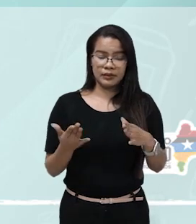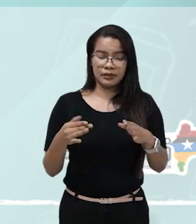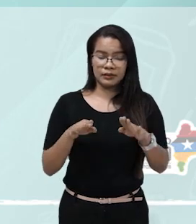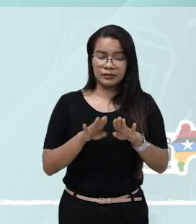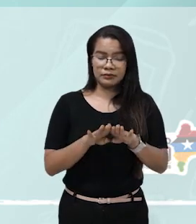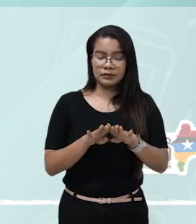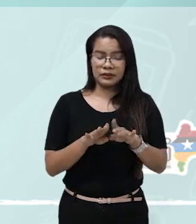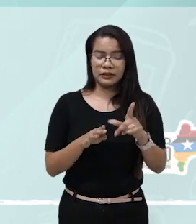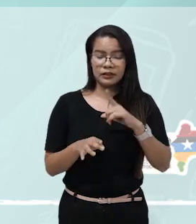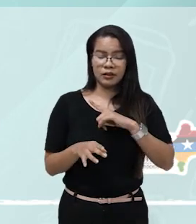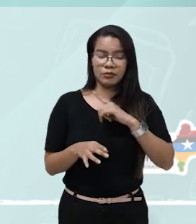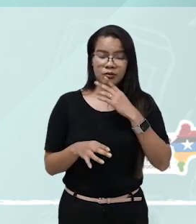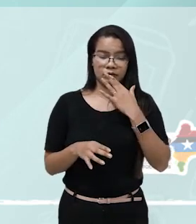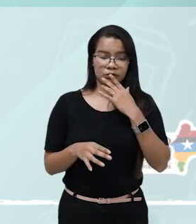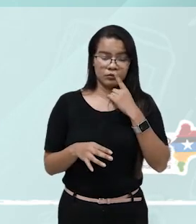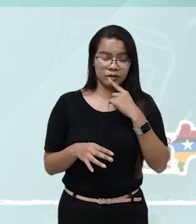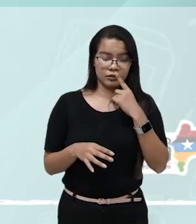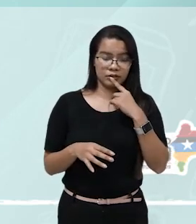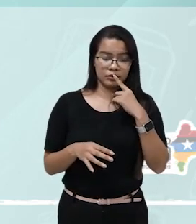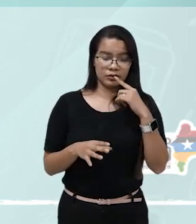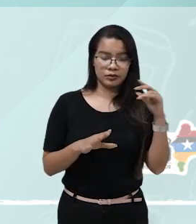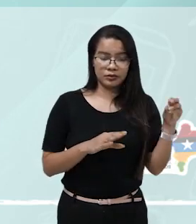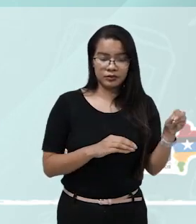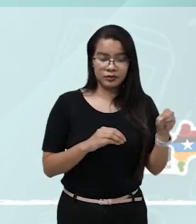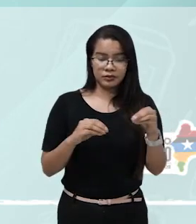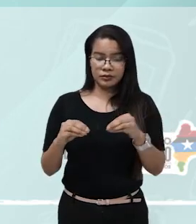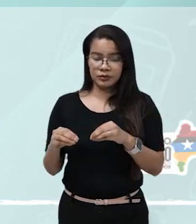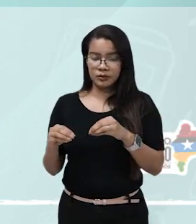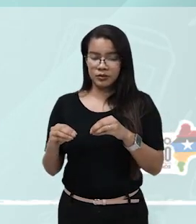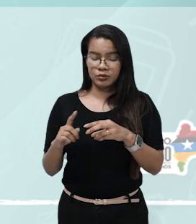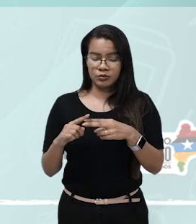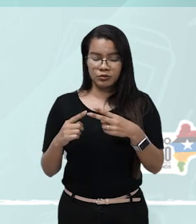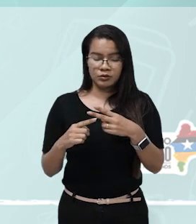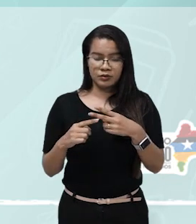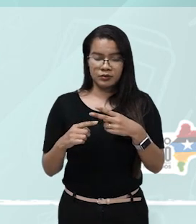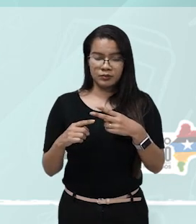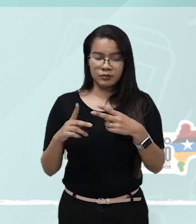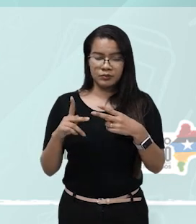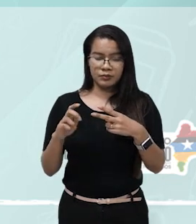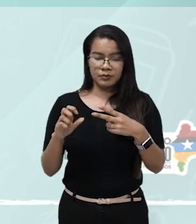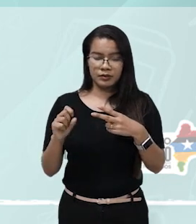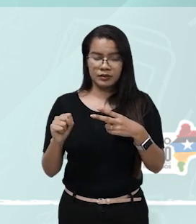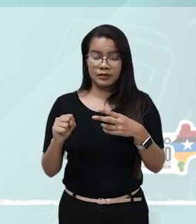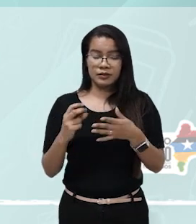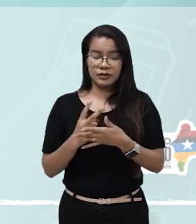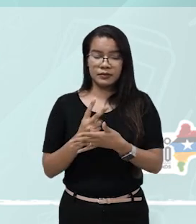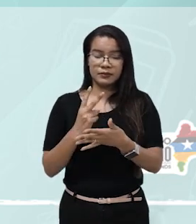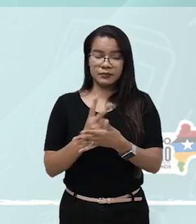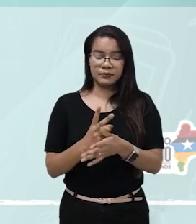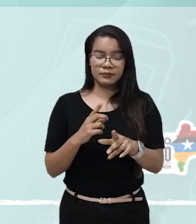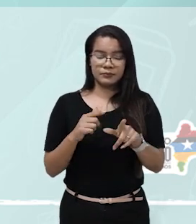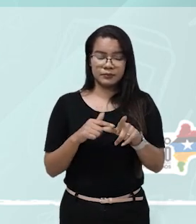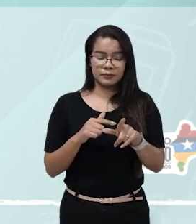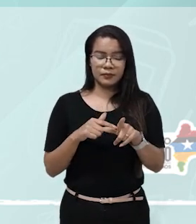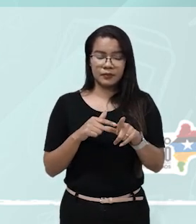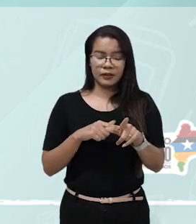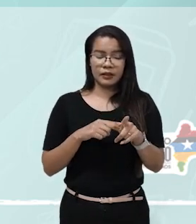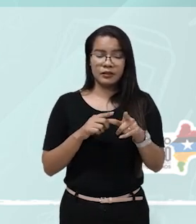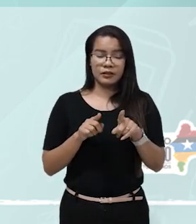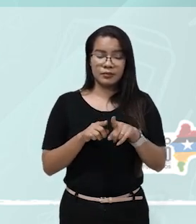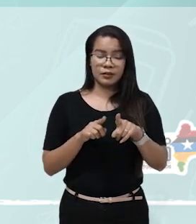tem uma plataforma vermelha. Ele coloca do seu lado, apoia com os 2 pés. Sempre pegando com as 2 mãos. Eles vão ver quantas